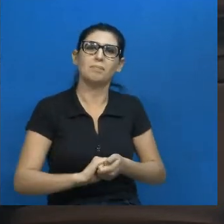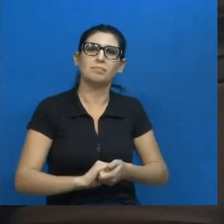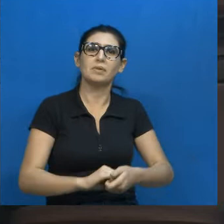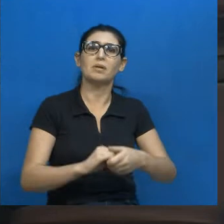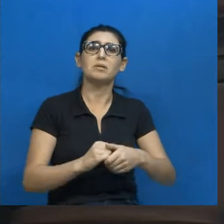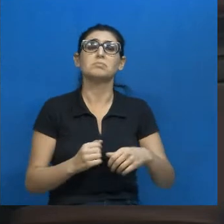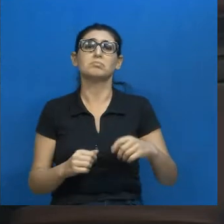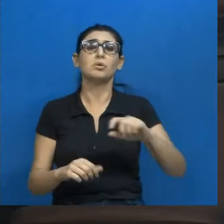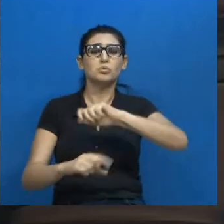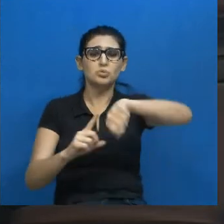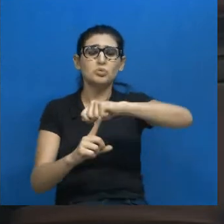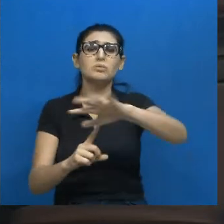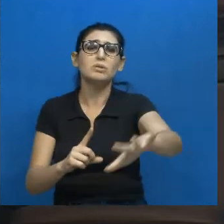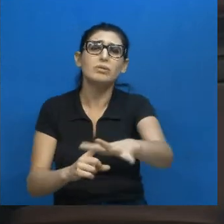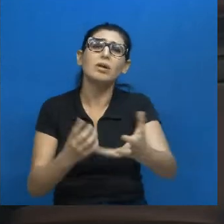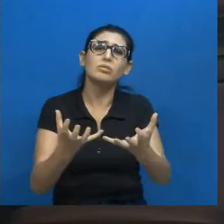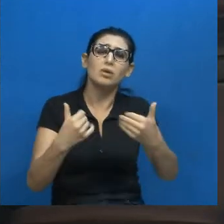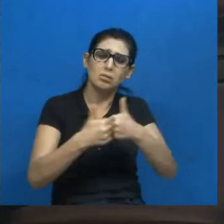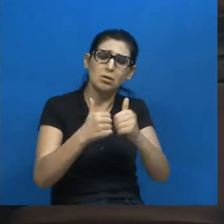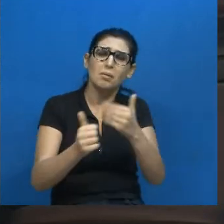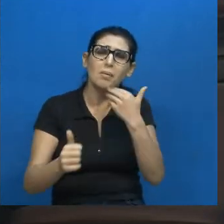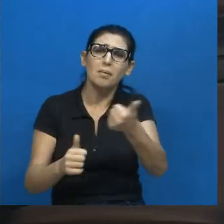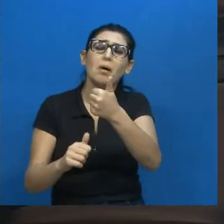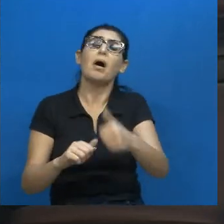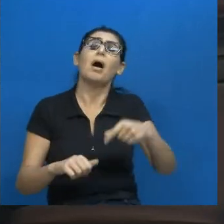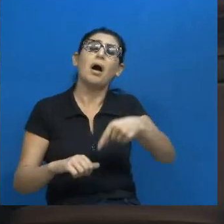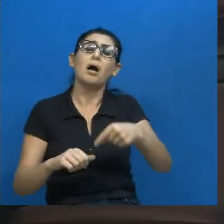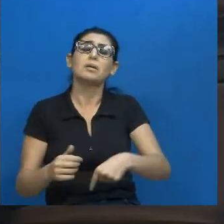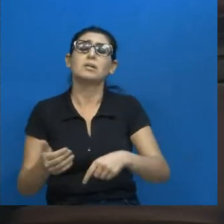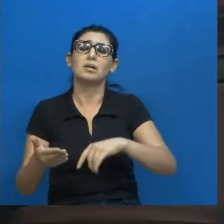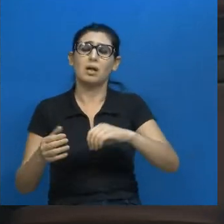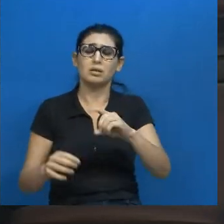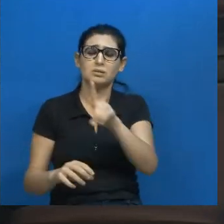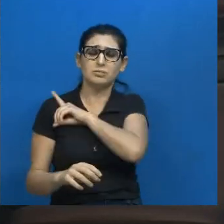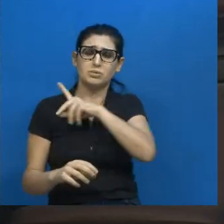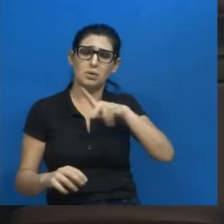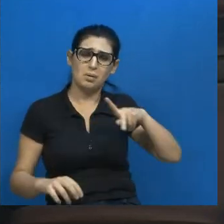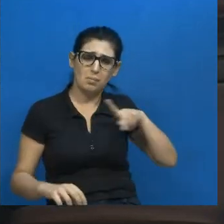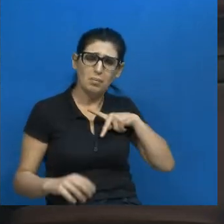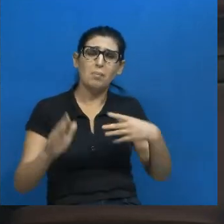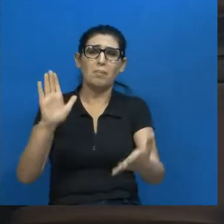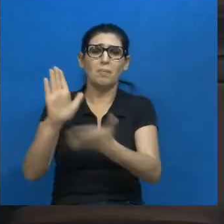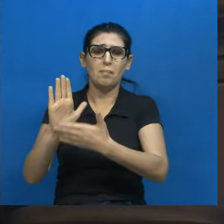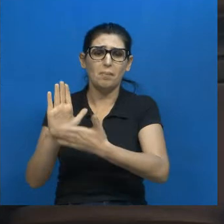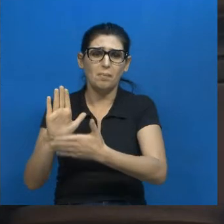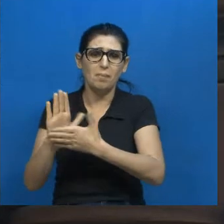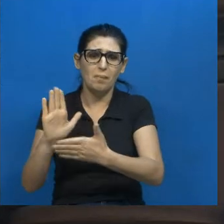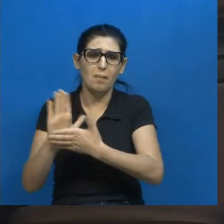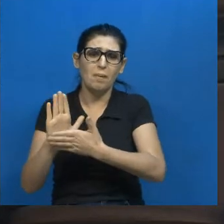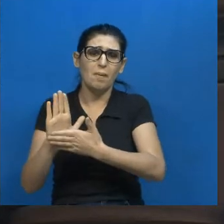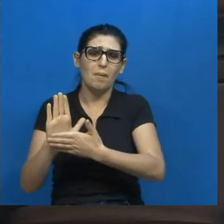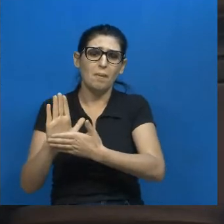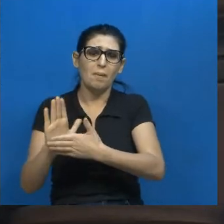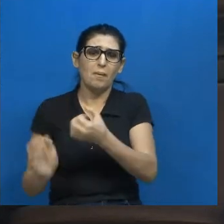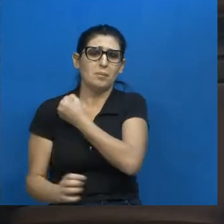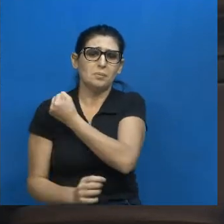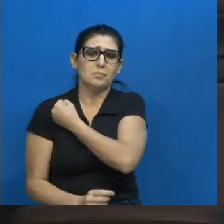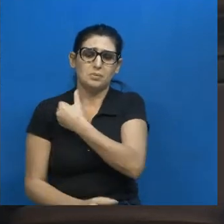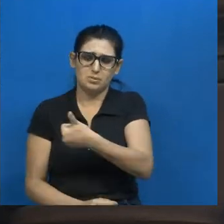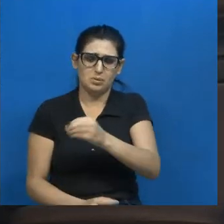sociedade. Considerando que a ação civil pública proposta pela Defensoria Pública, processo digital número